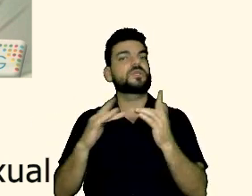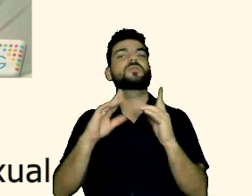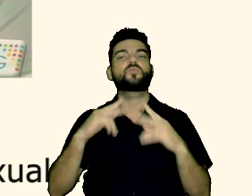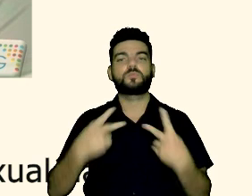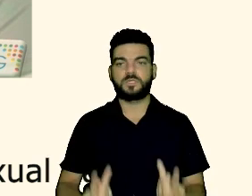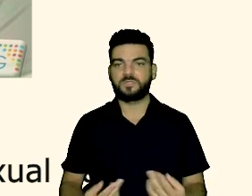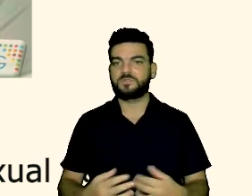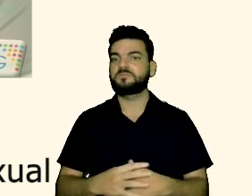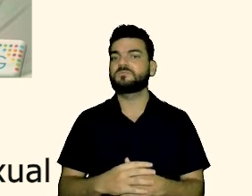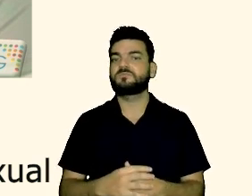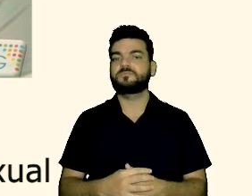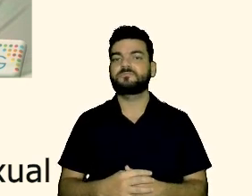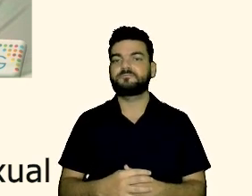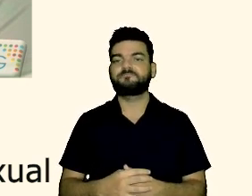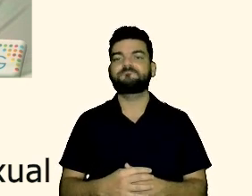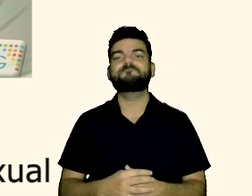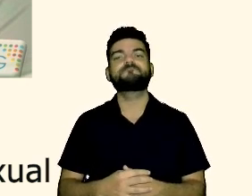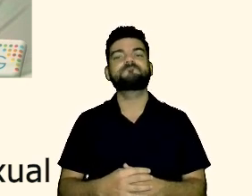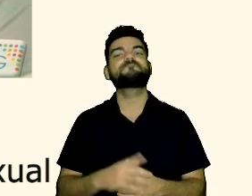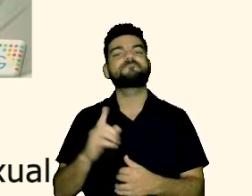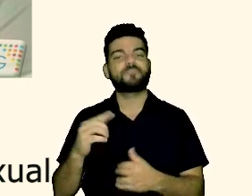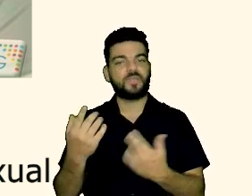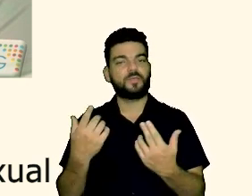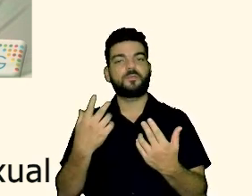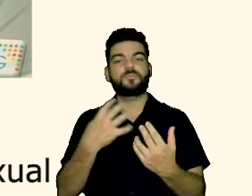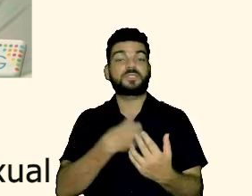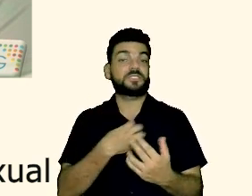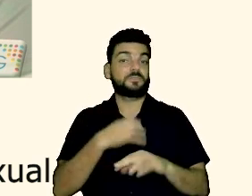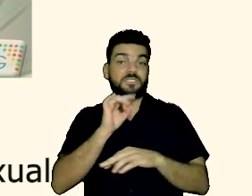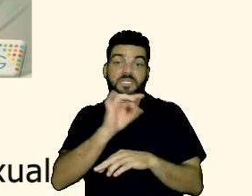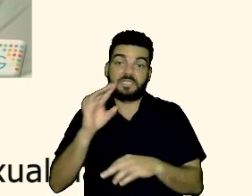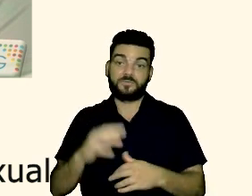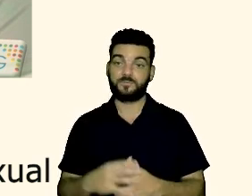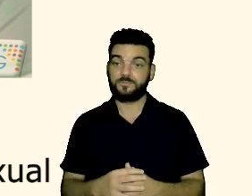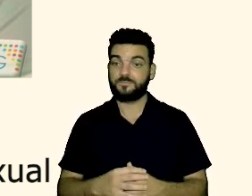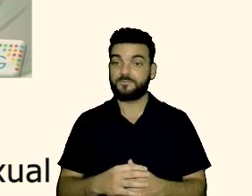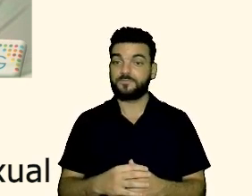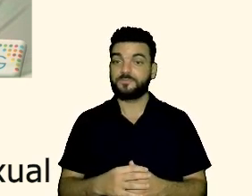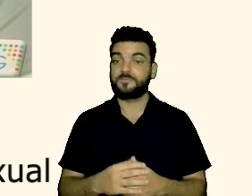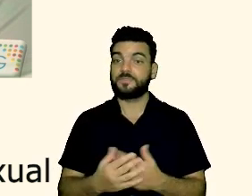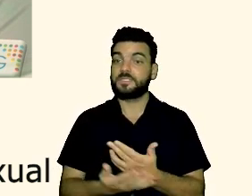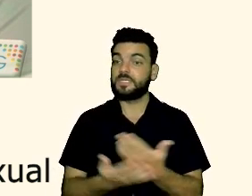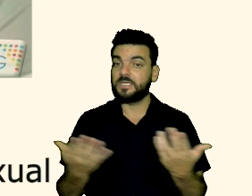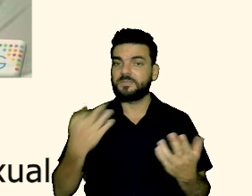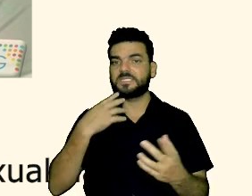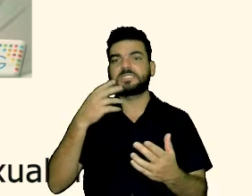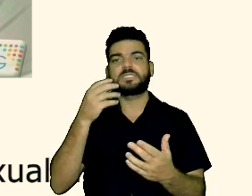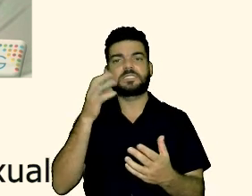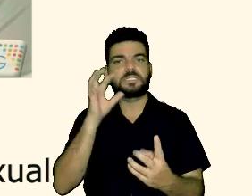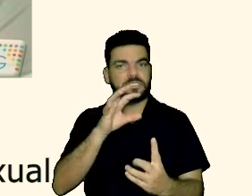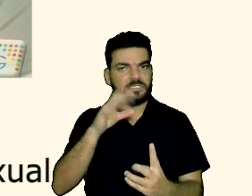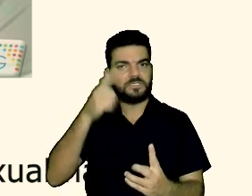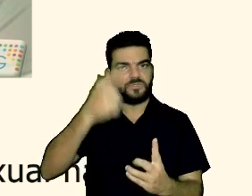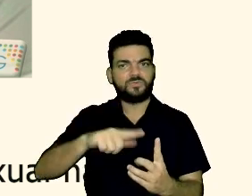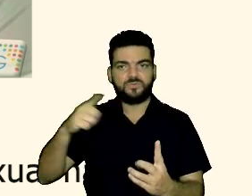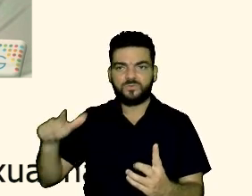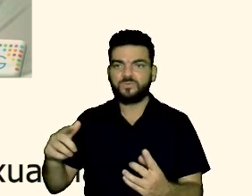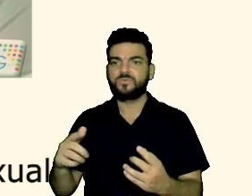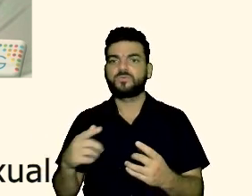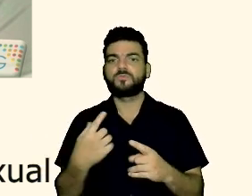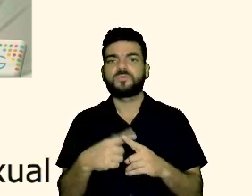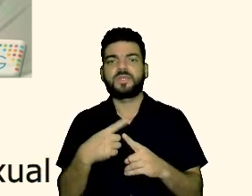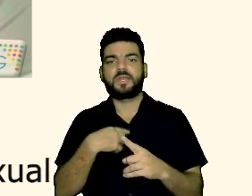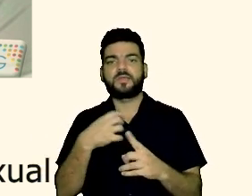E quando esses comportamentos são insistentes e persistentes, a ponto de impactar na vida das pessoas, gerando constrangimento